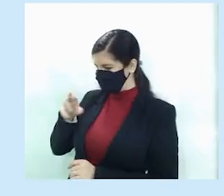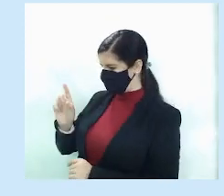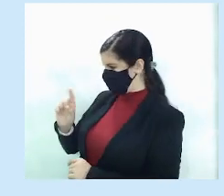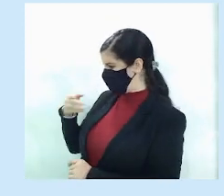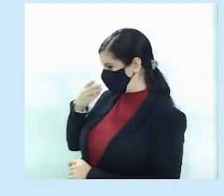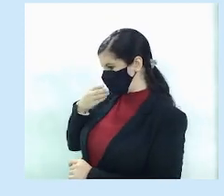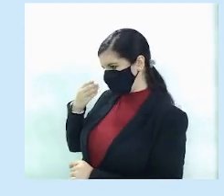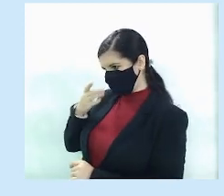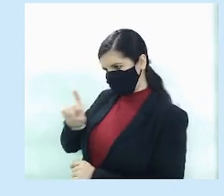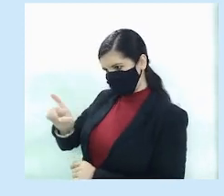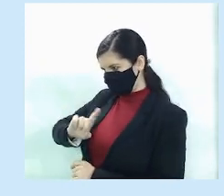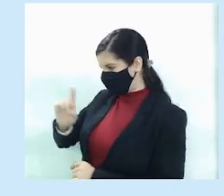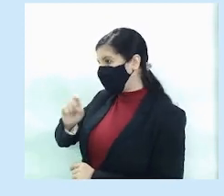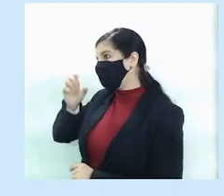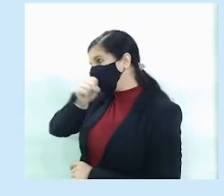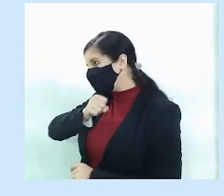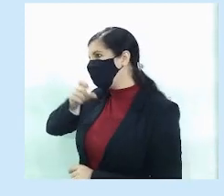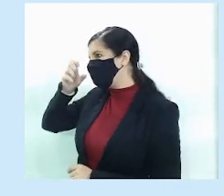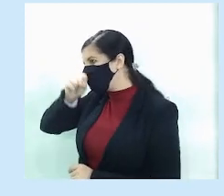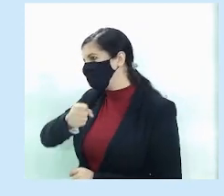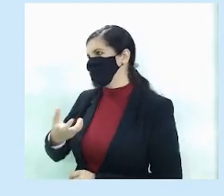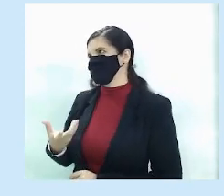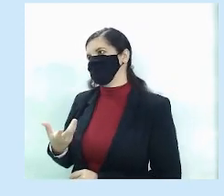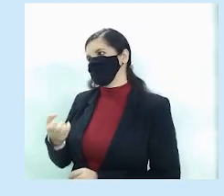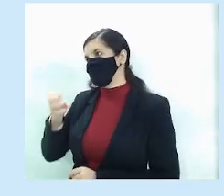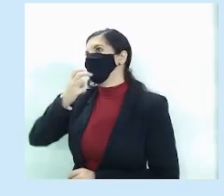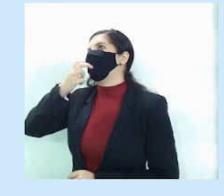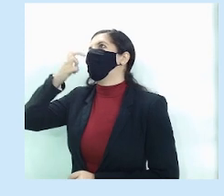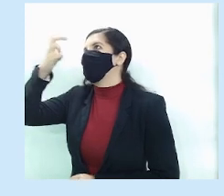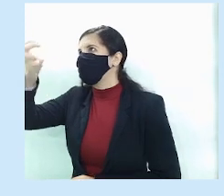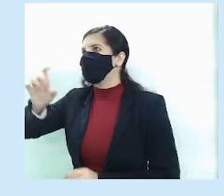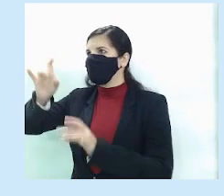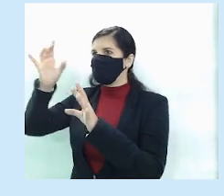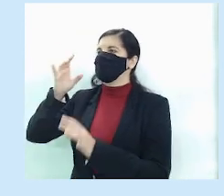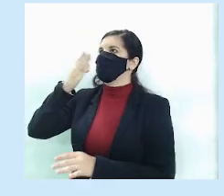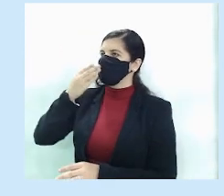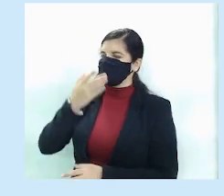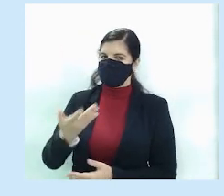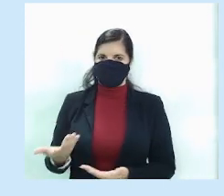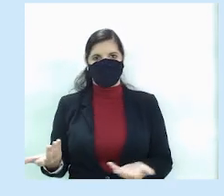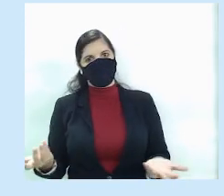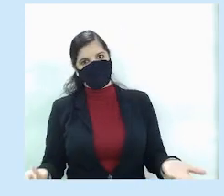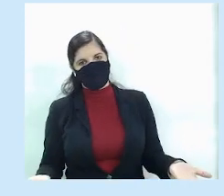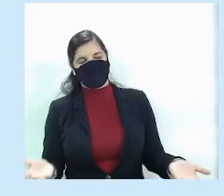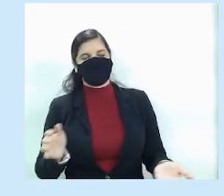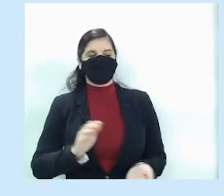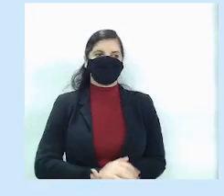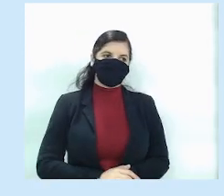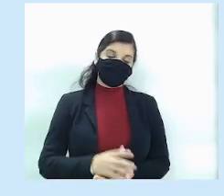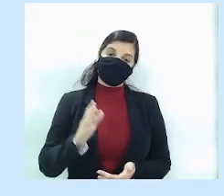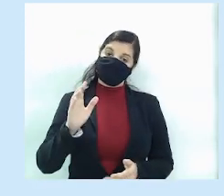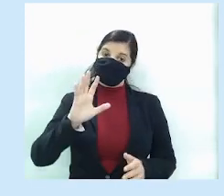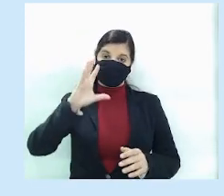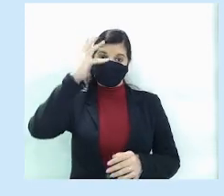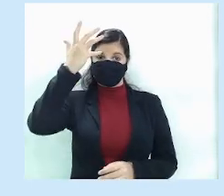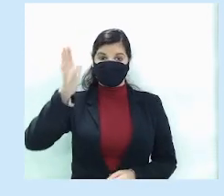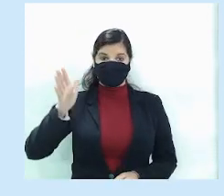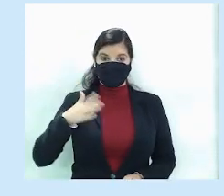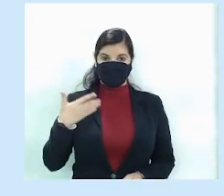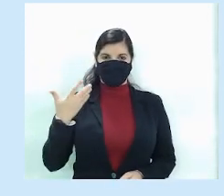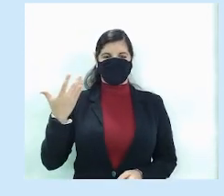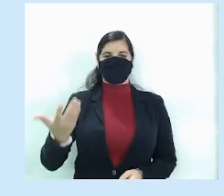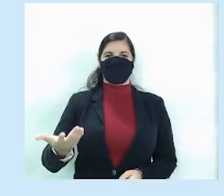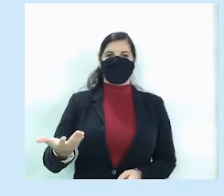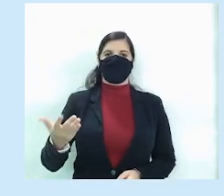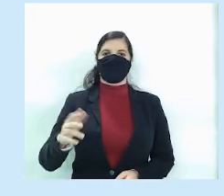não, não é um doce, é uma laranja, senão ele está gritando oil doce. Então, são situações inesperadas que muitas vezes